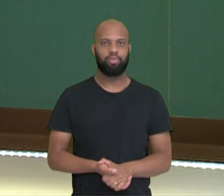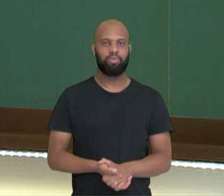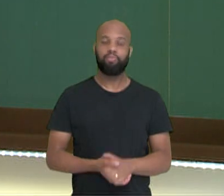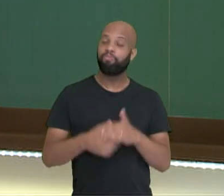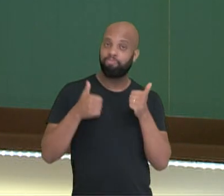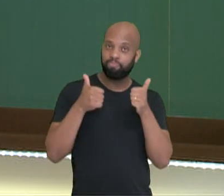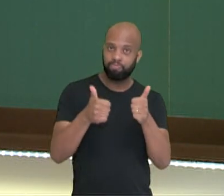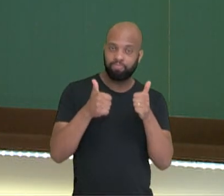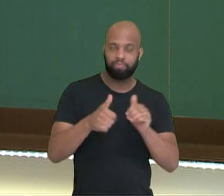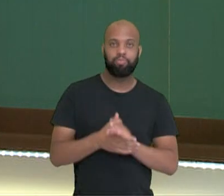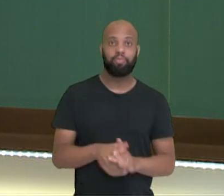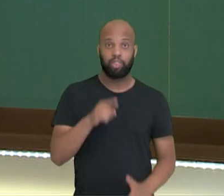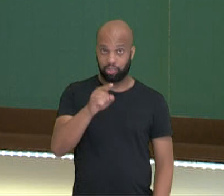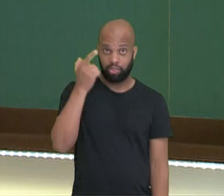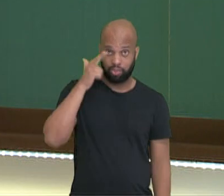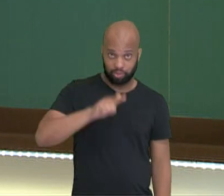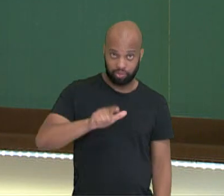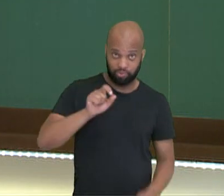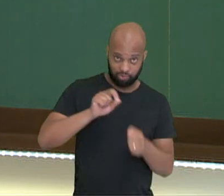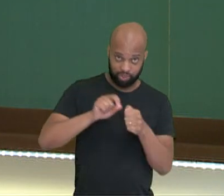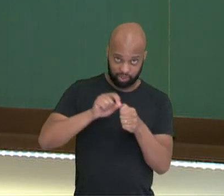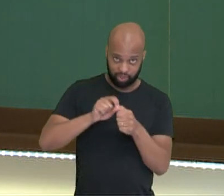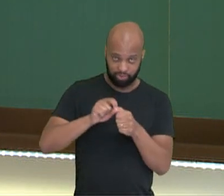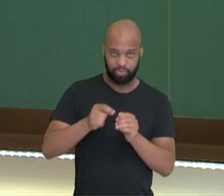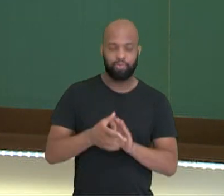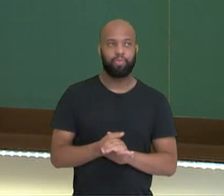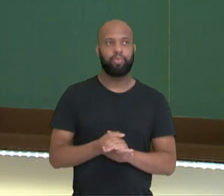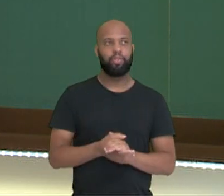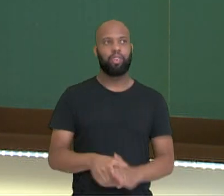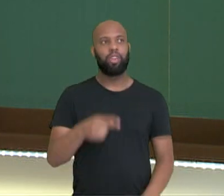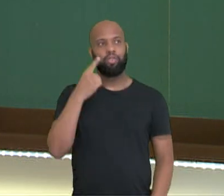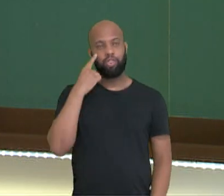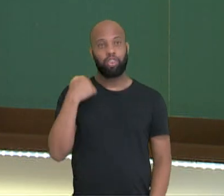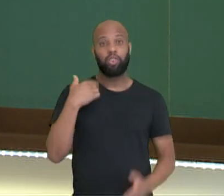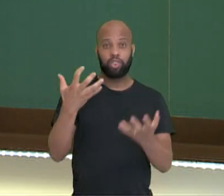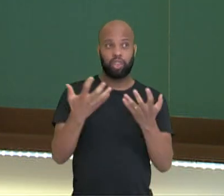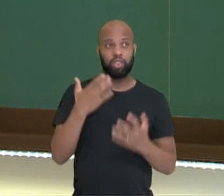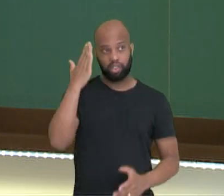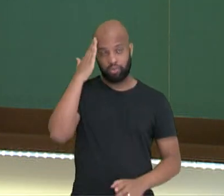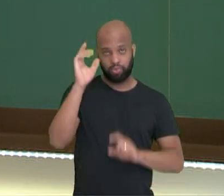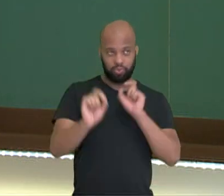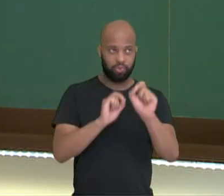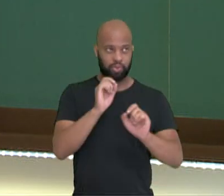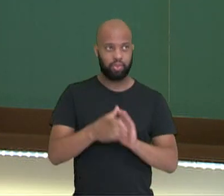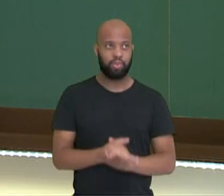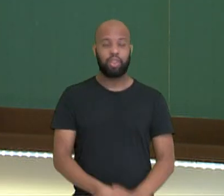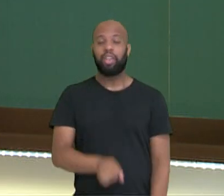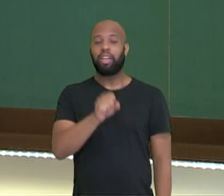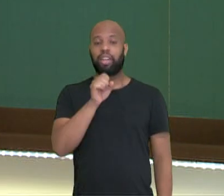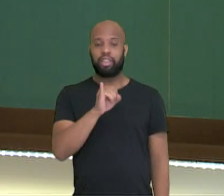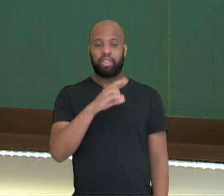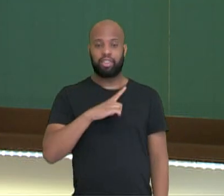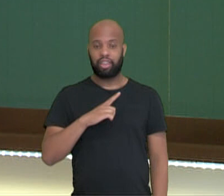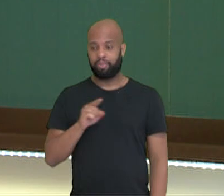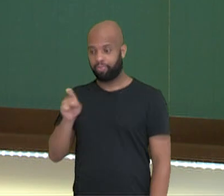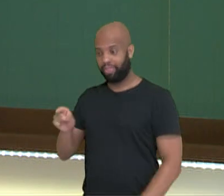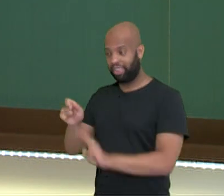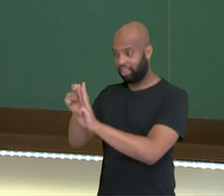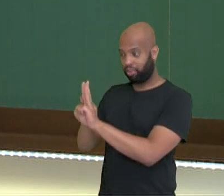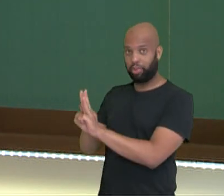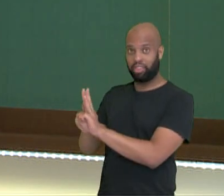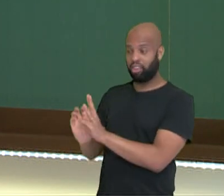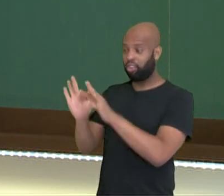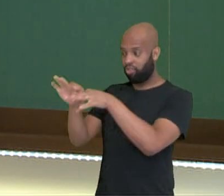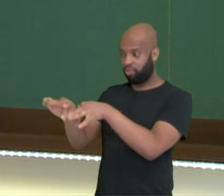Muito bem, conseguiram? Vamos lá? Então, a gente quer saber o seguinte, Se ao final do terceiro mês ele